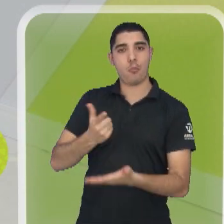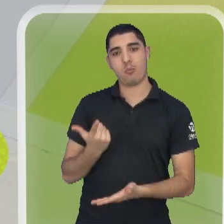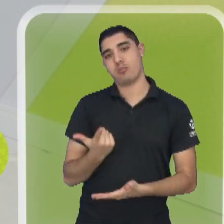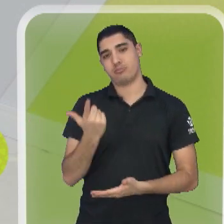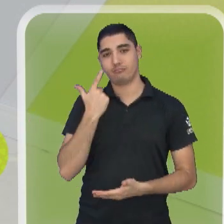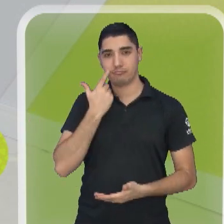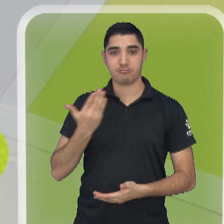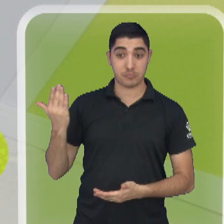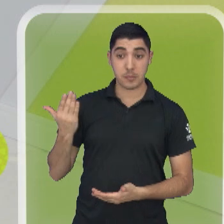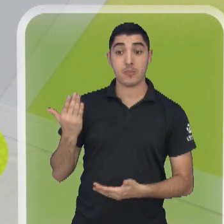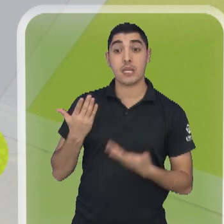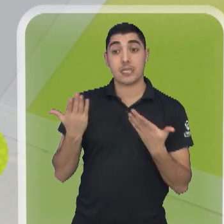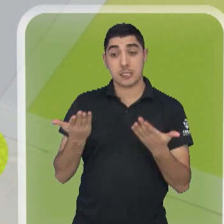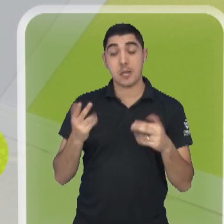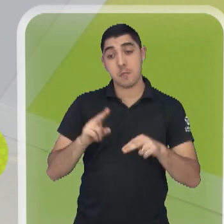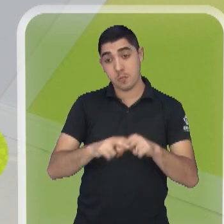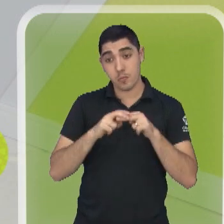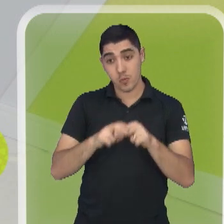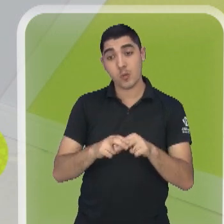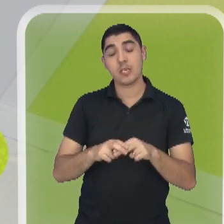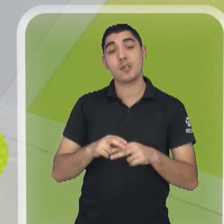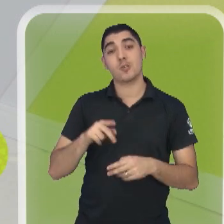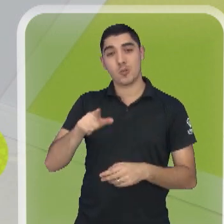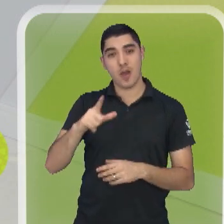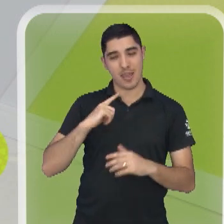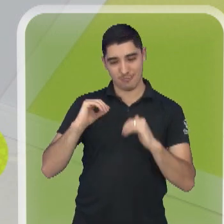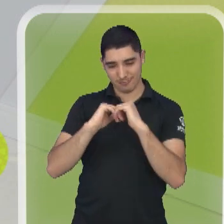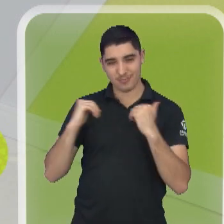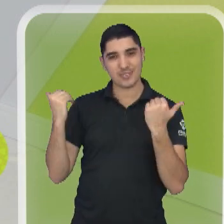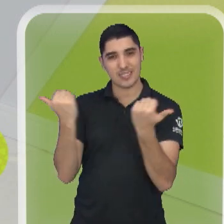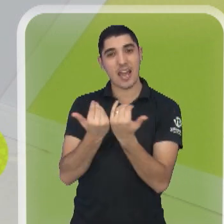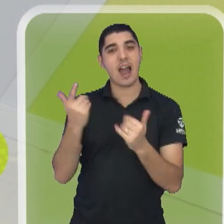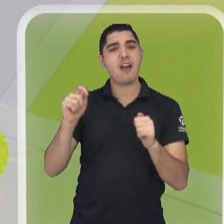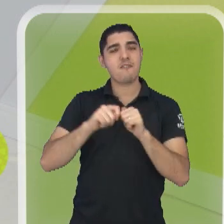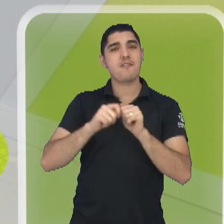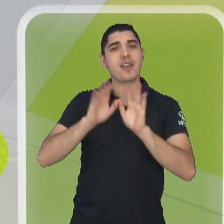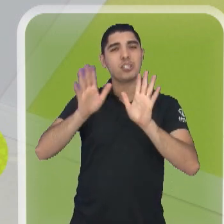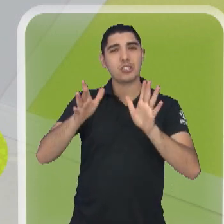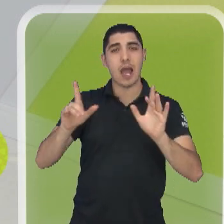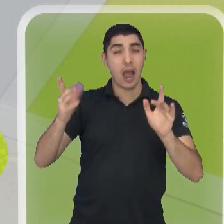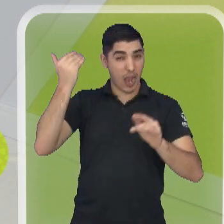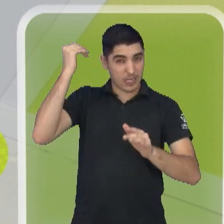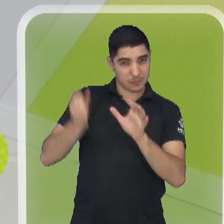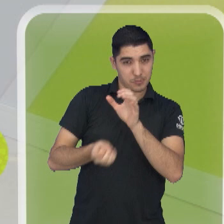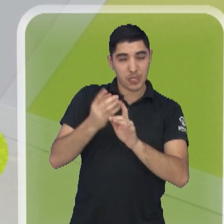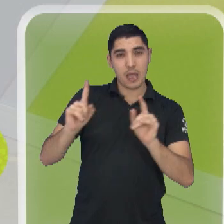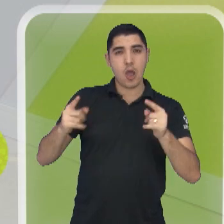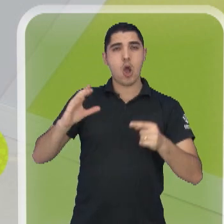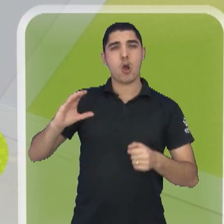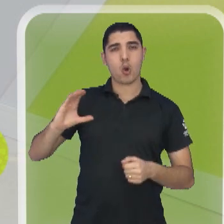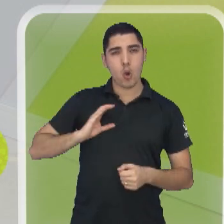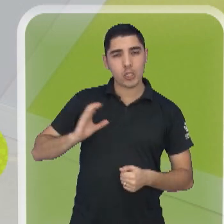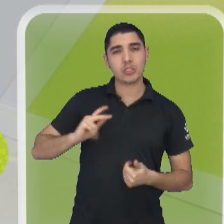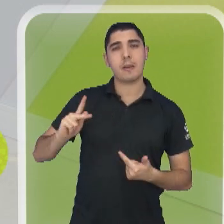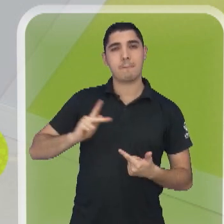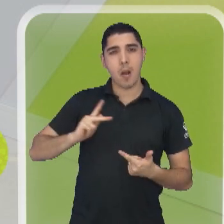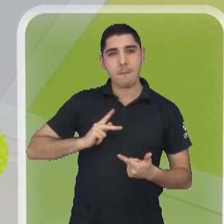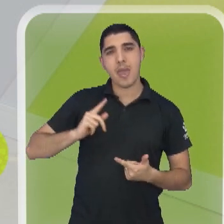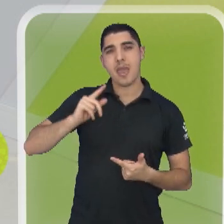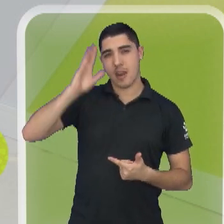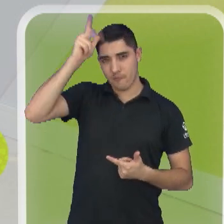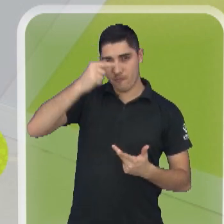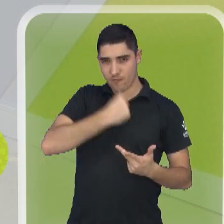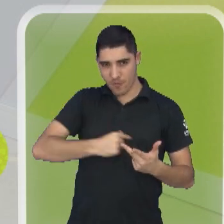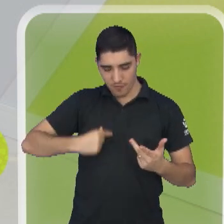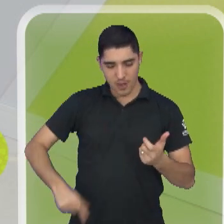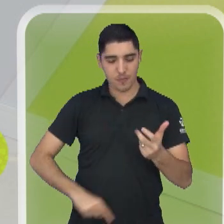Para celebrar a estreia do Martins Pereira, foi realizado um quadrangular com Corinthians, Palmeiras, Atlético Mineiro e Inter de Porto